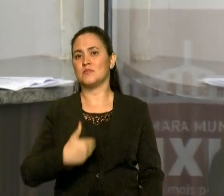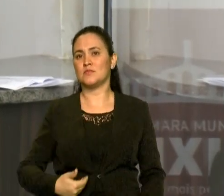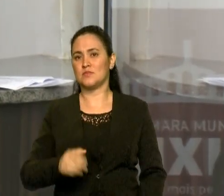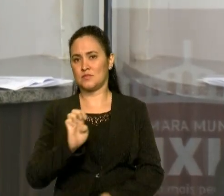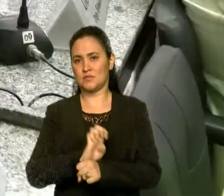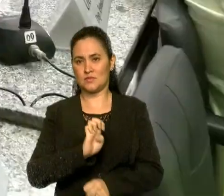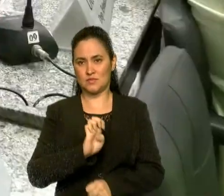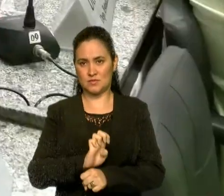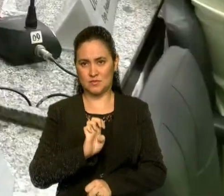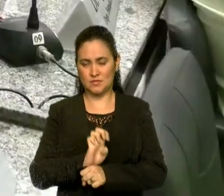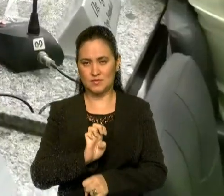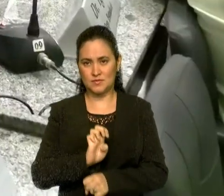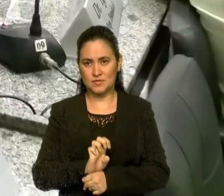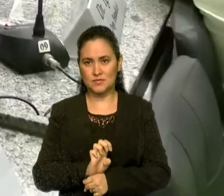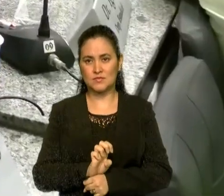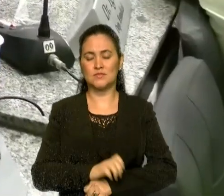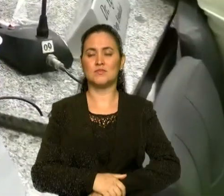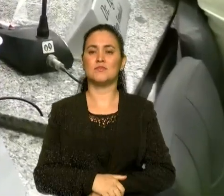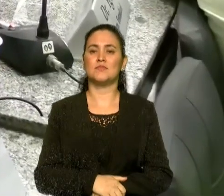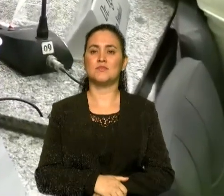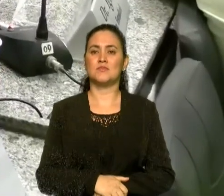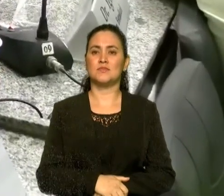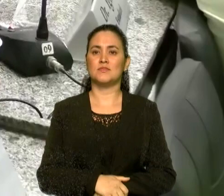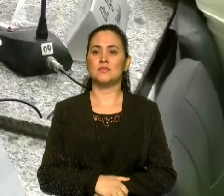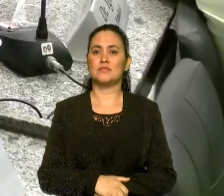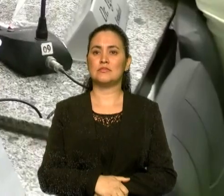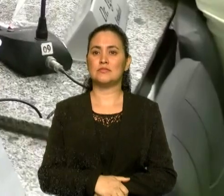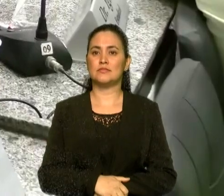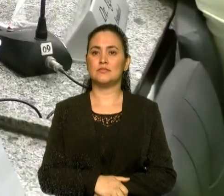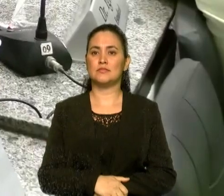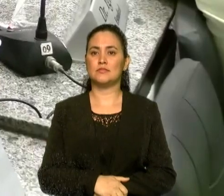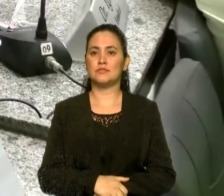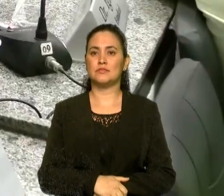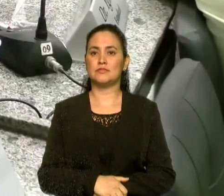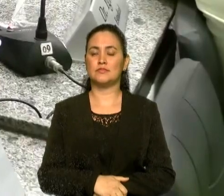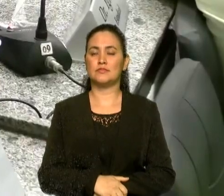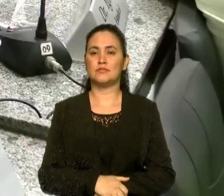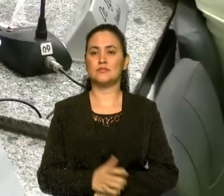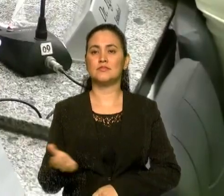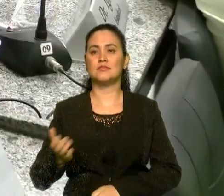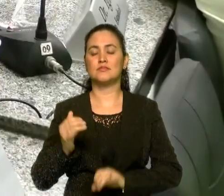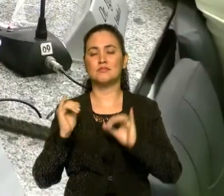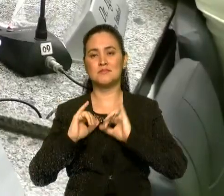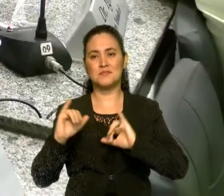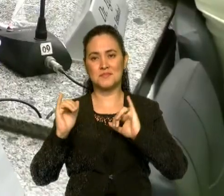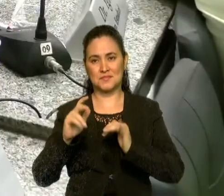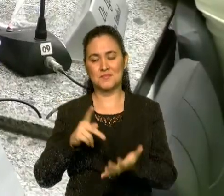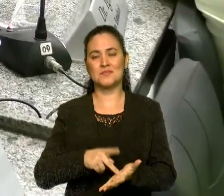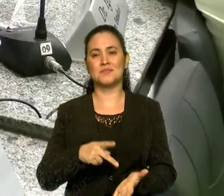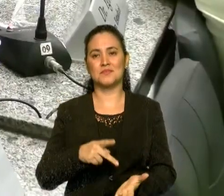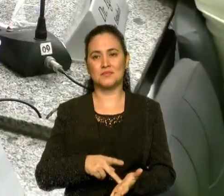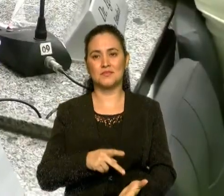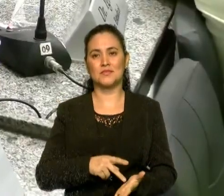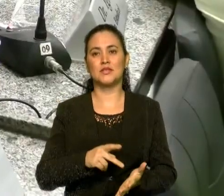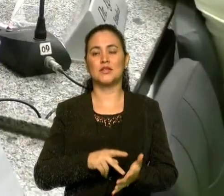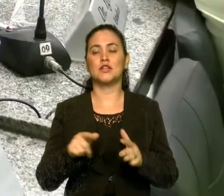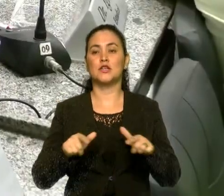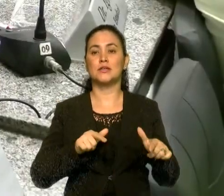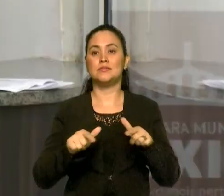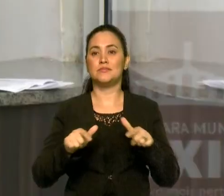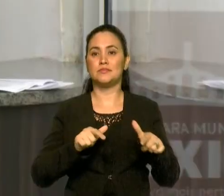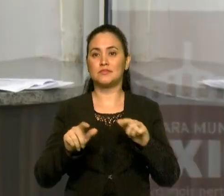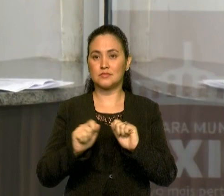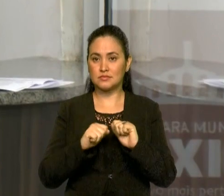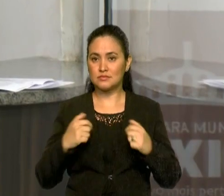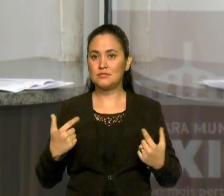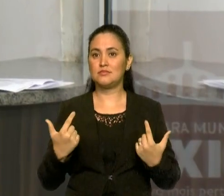estado através da unidade. E quero até destacar realmente esse trabalho da